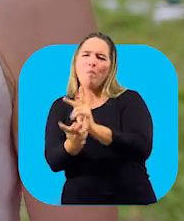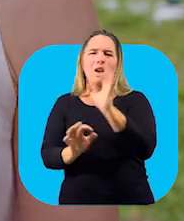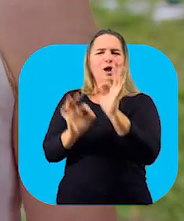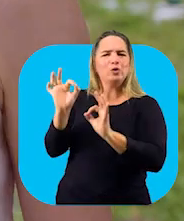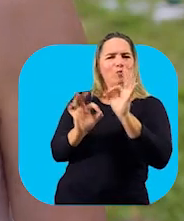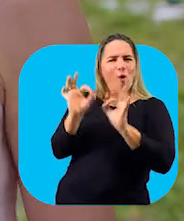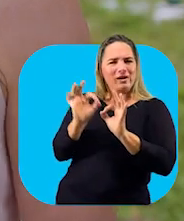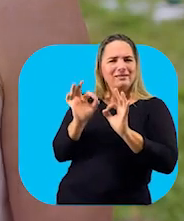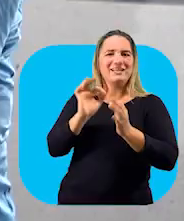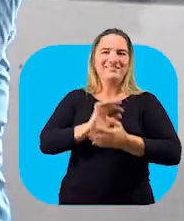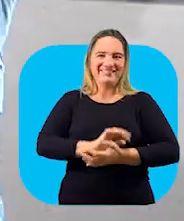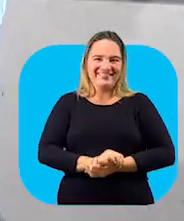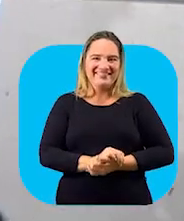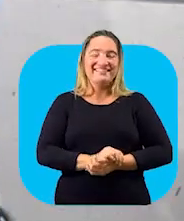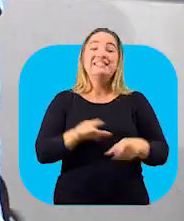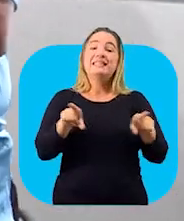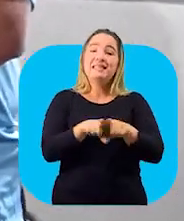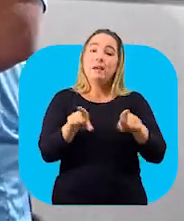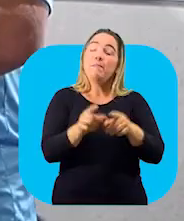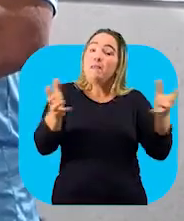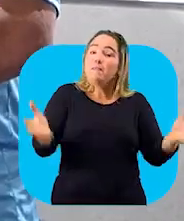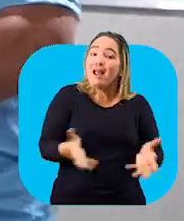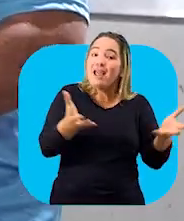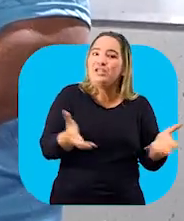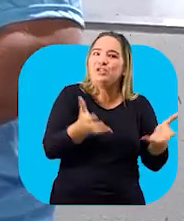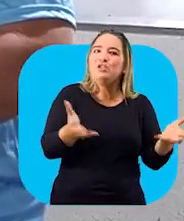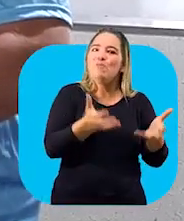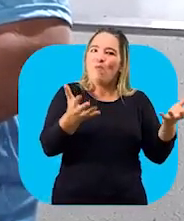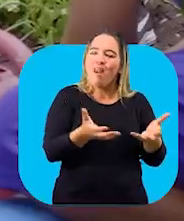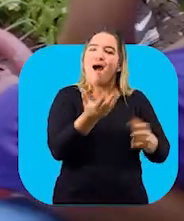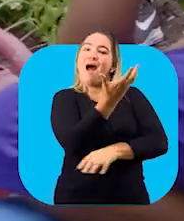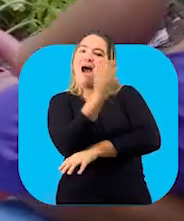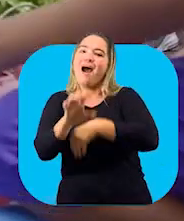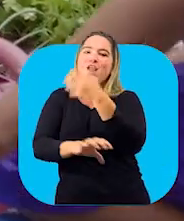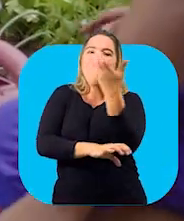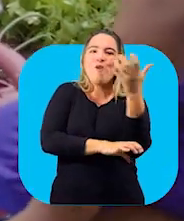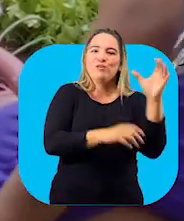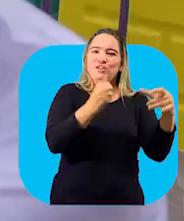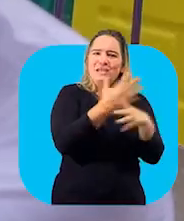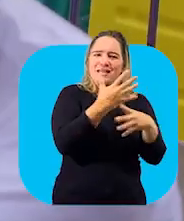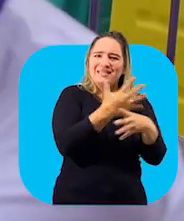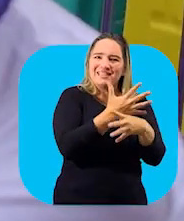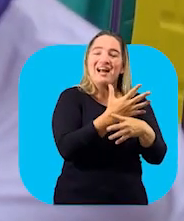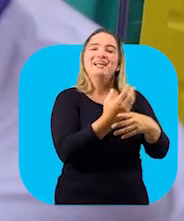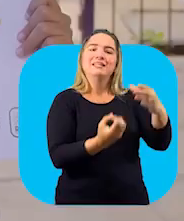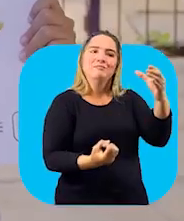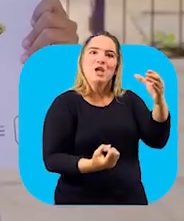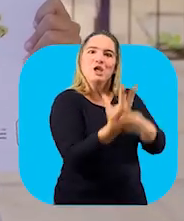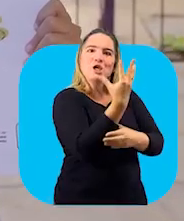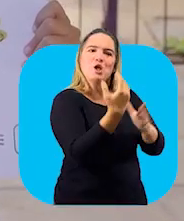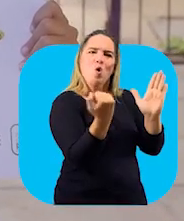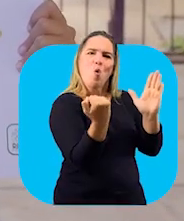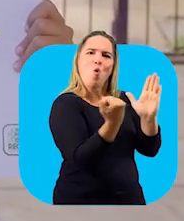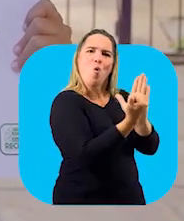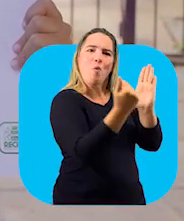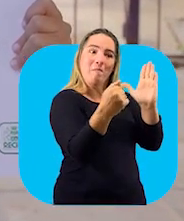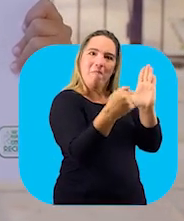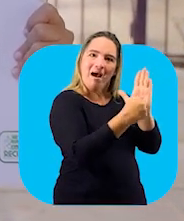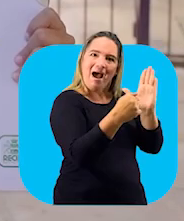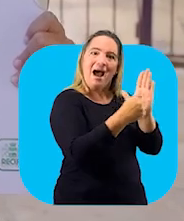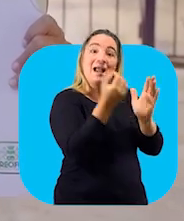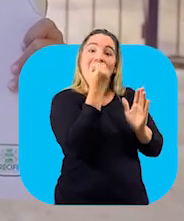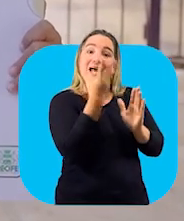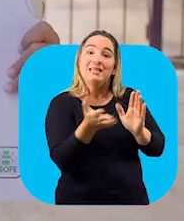ser divulgado durante o Hack and Play. E para estimular iniciativas de agroecologia em toda a cidade, foram criados o selo e o prêmio de